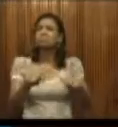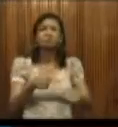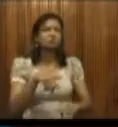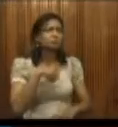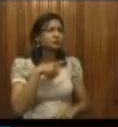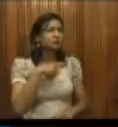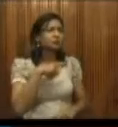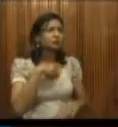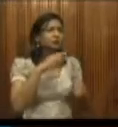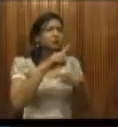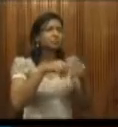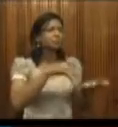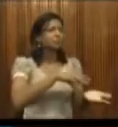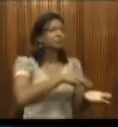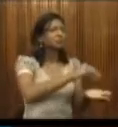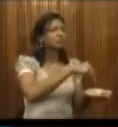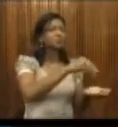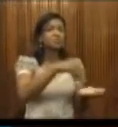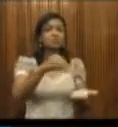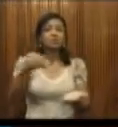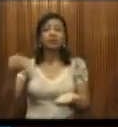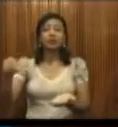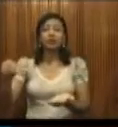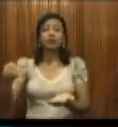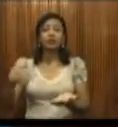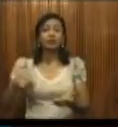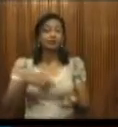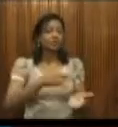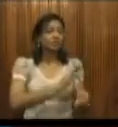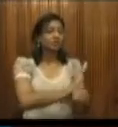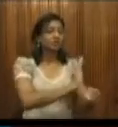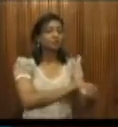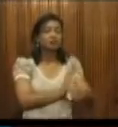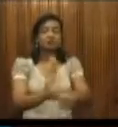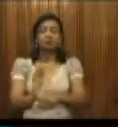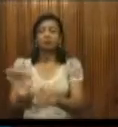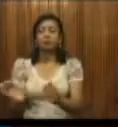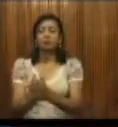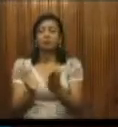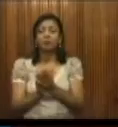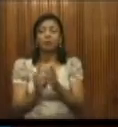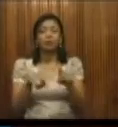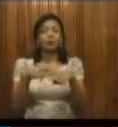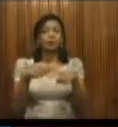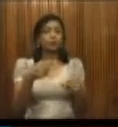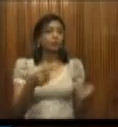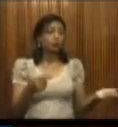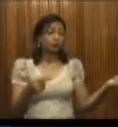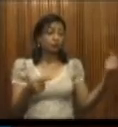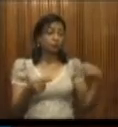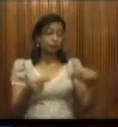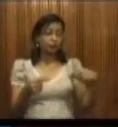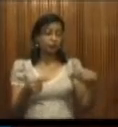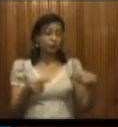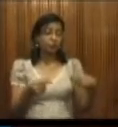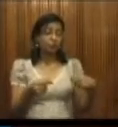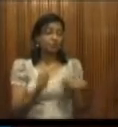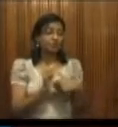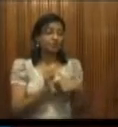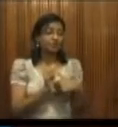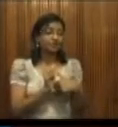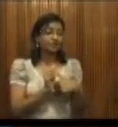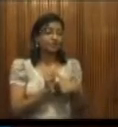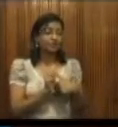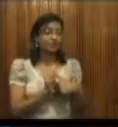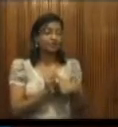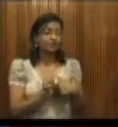Depois vem e segue-me. Aquele homem era rico na terra. Aí Jesus está dizendo para aquele homem o seguinte: você realmente